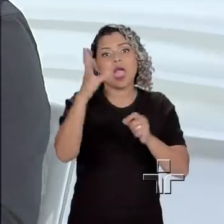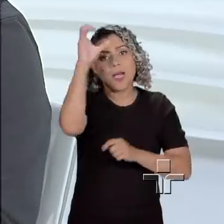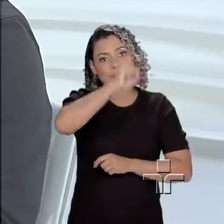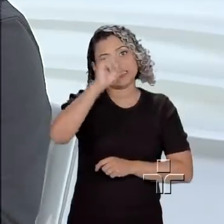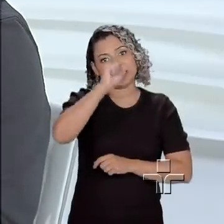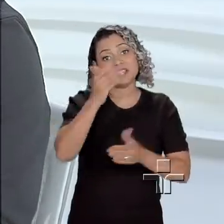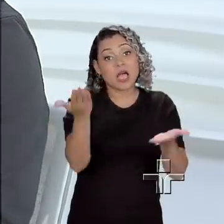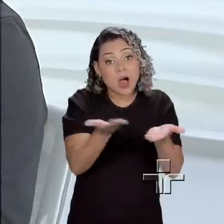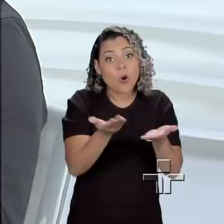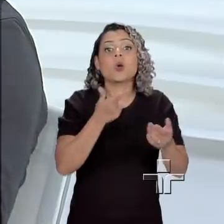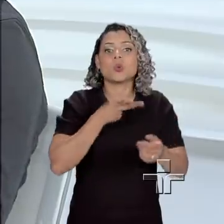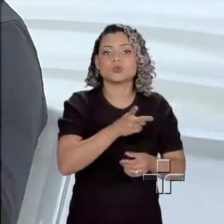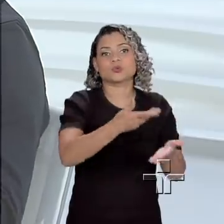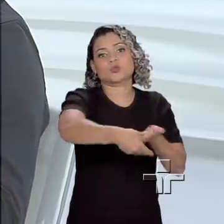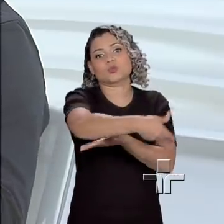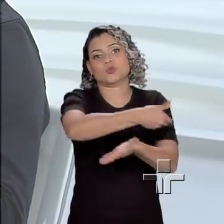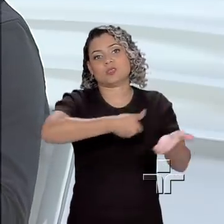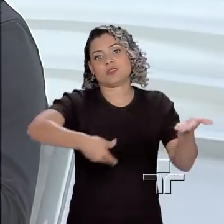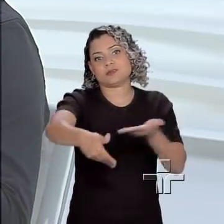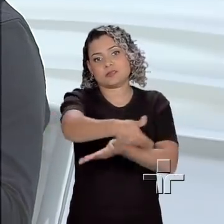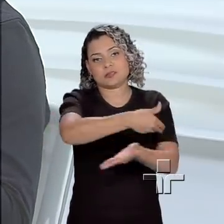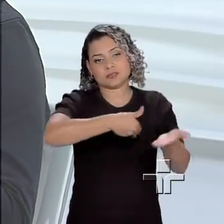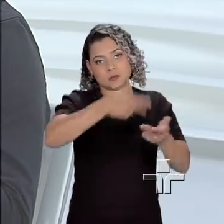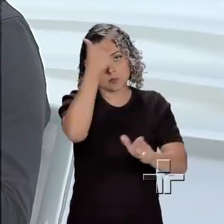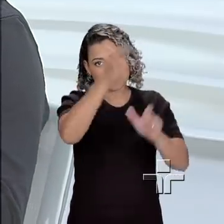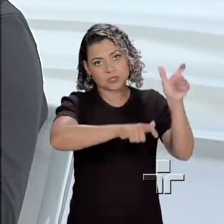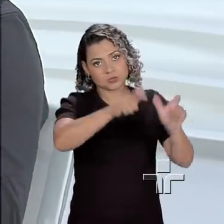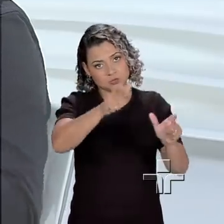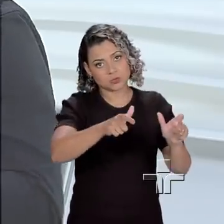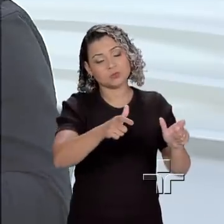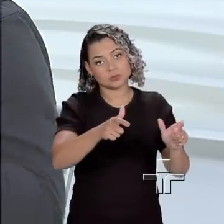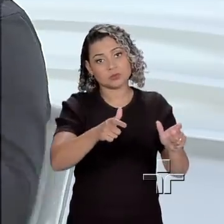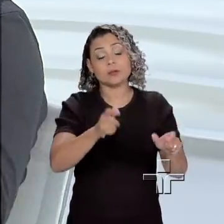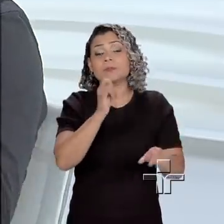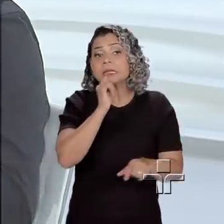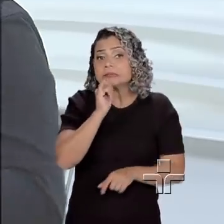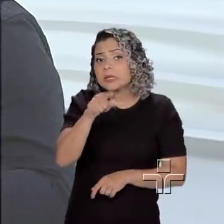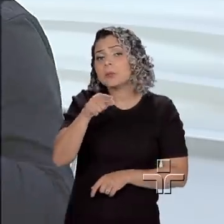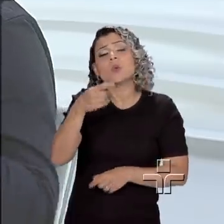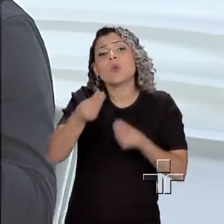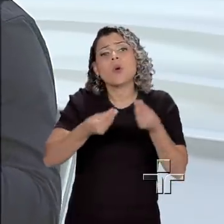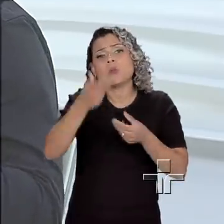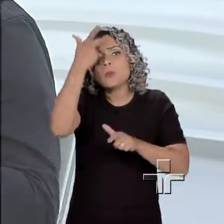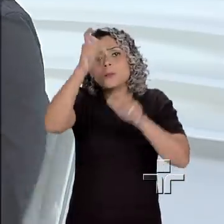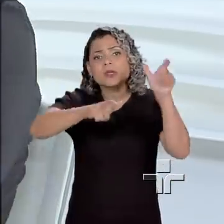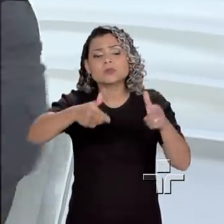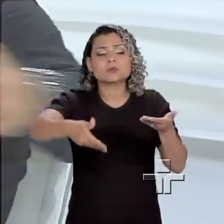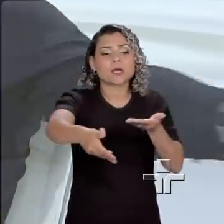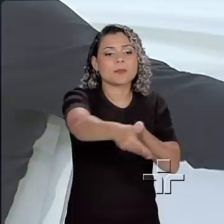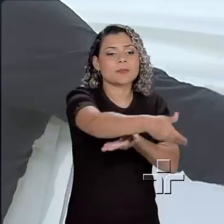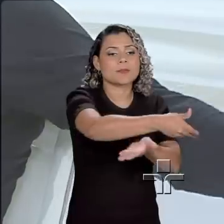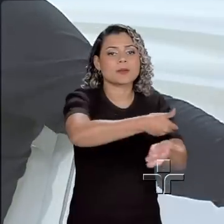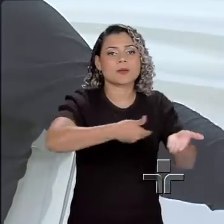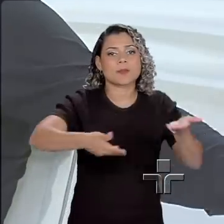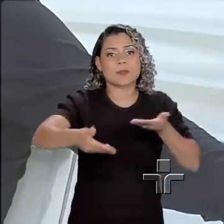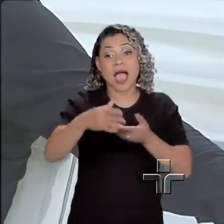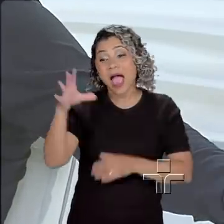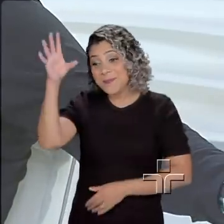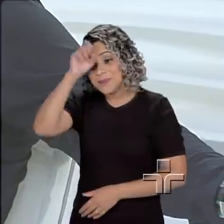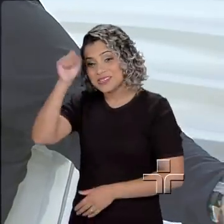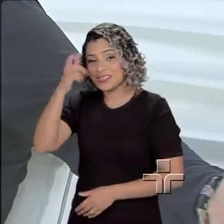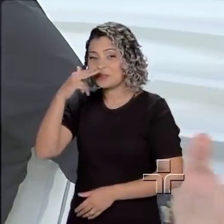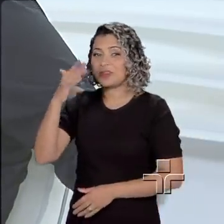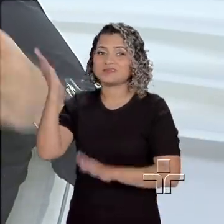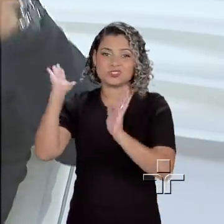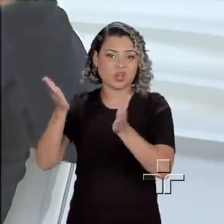a creche, é a socialização das pessoas, é o entendimento e o aprendizado prático do contrato que rege aquela